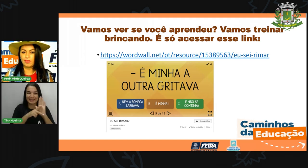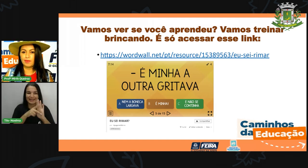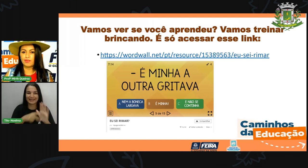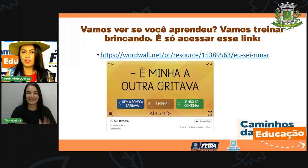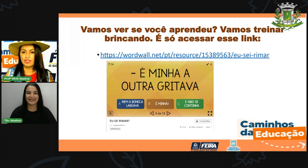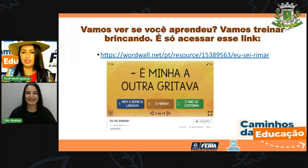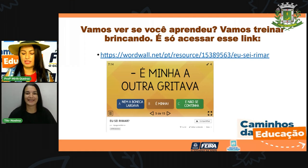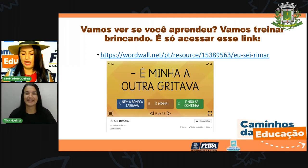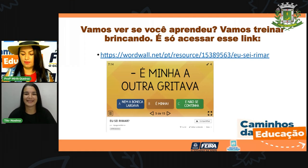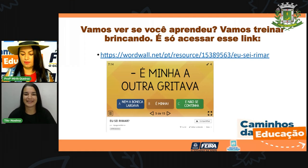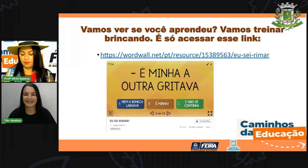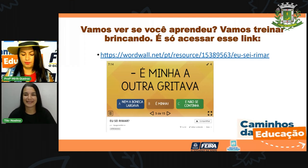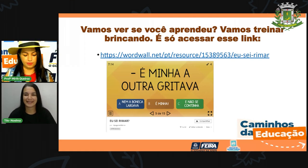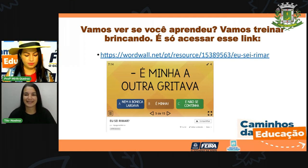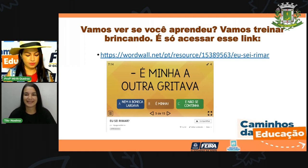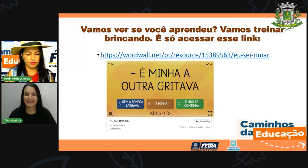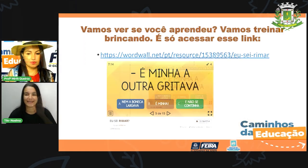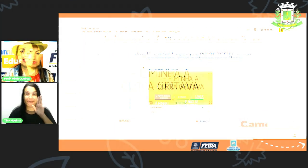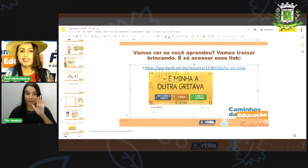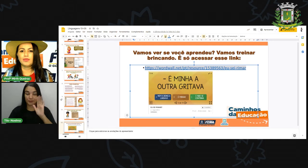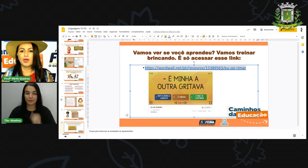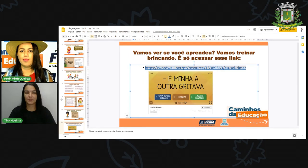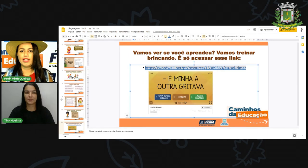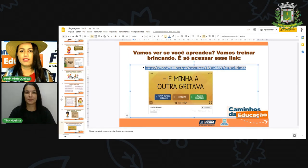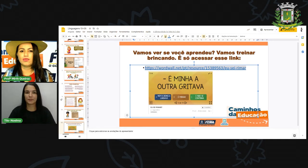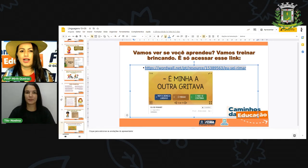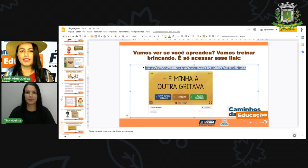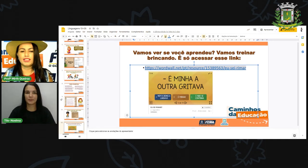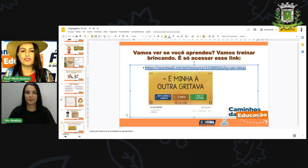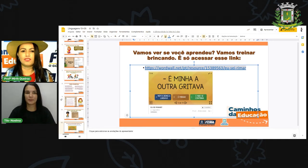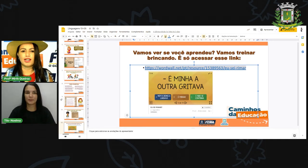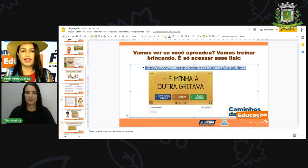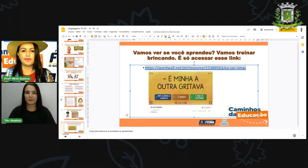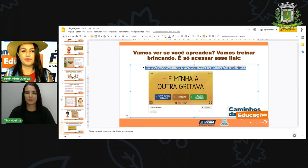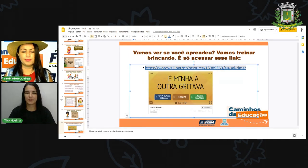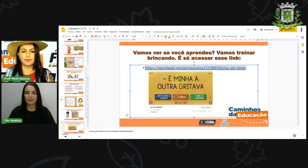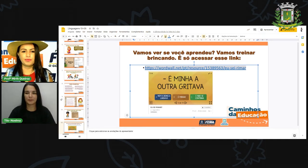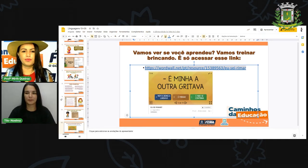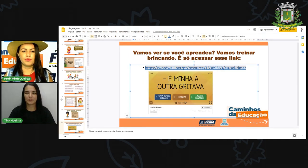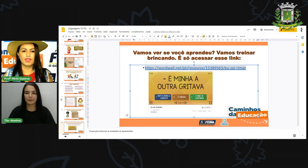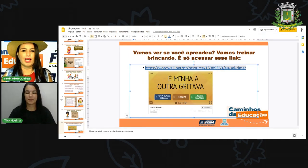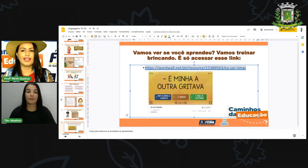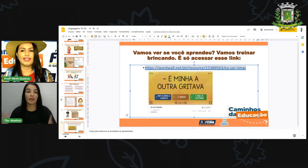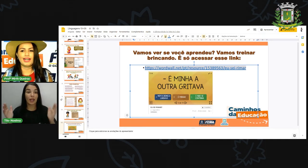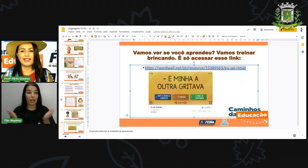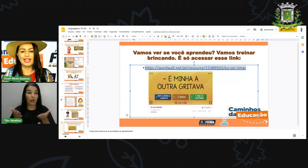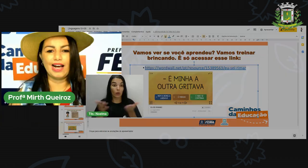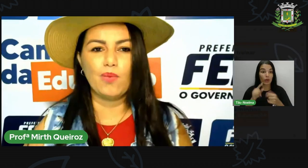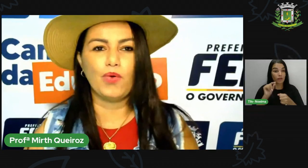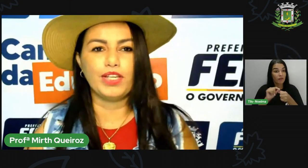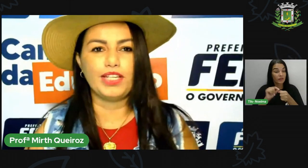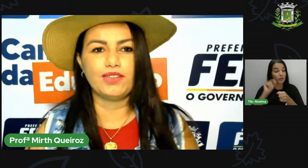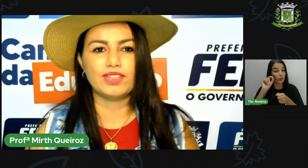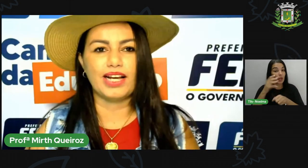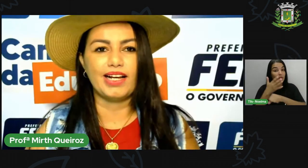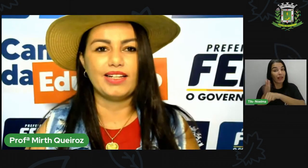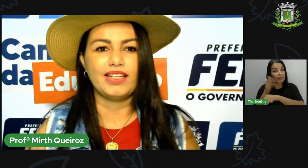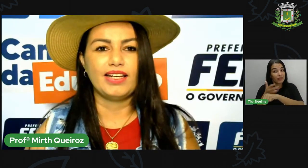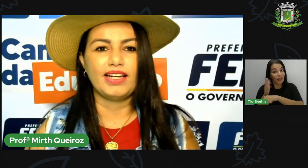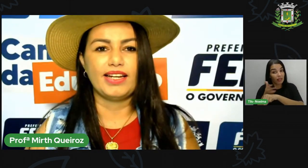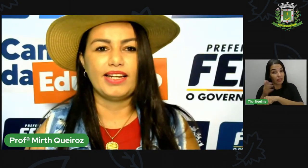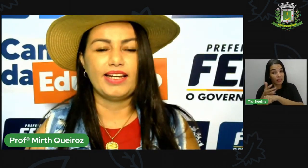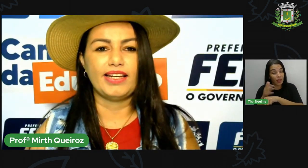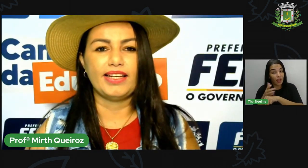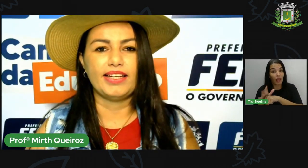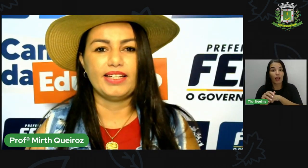vai colocar aí para você, tá? Neste momento, a gente vai aí treinar um pouquinho, tá?